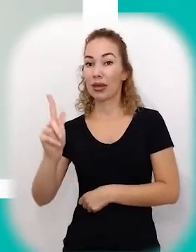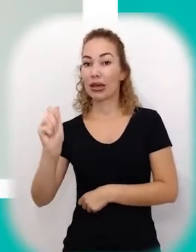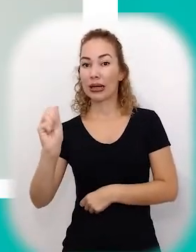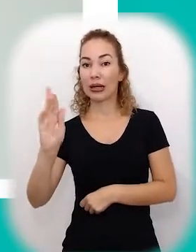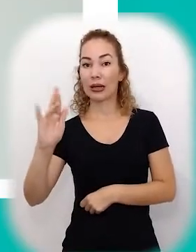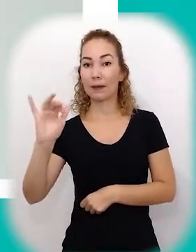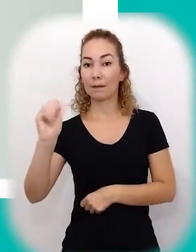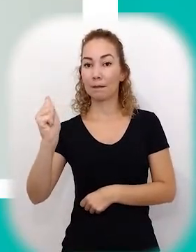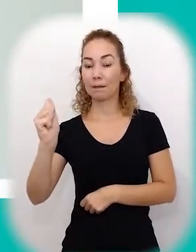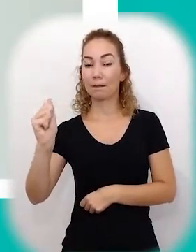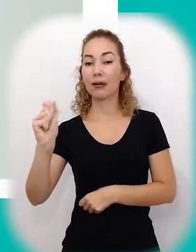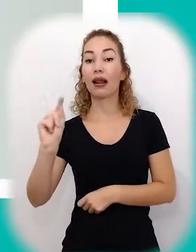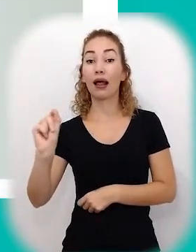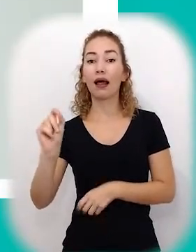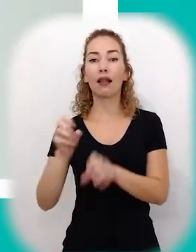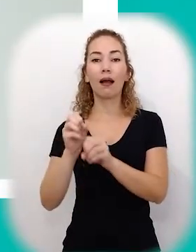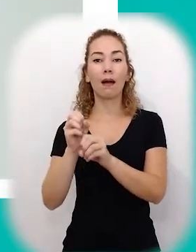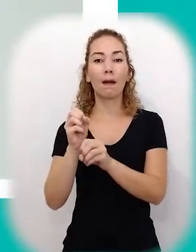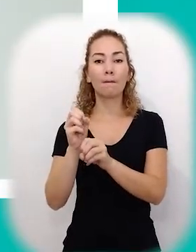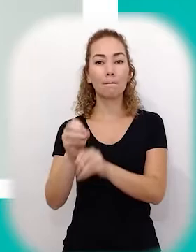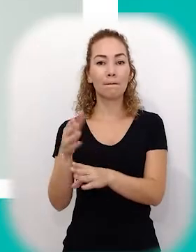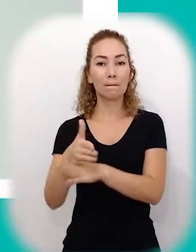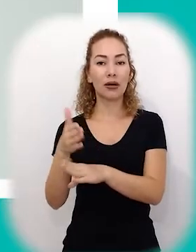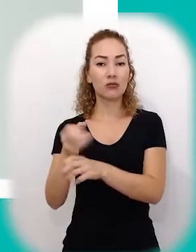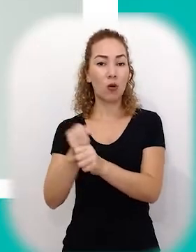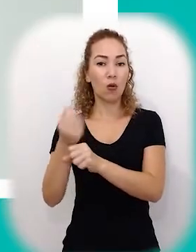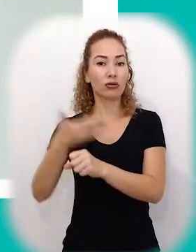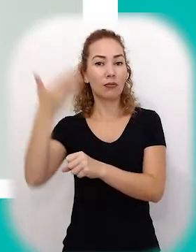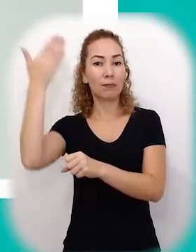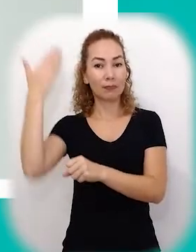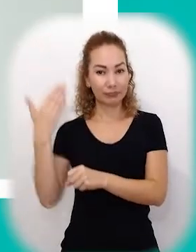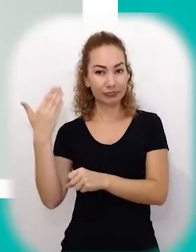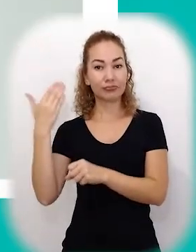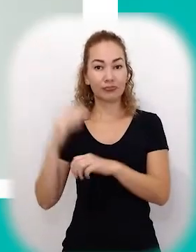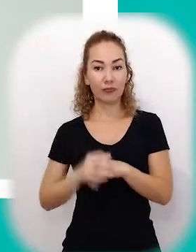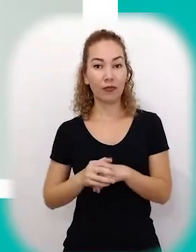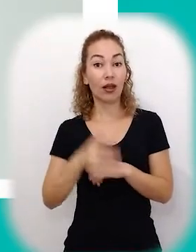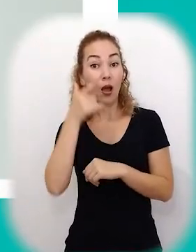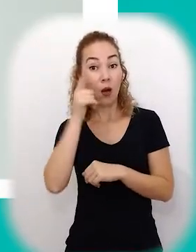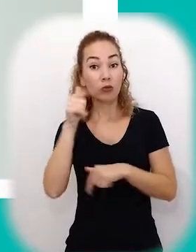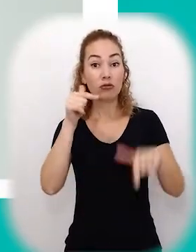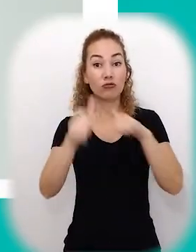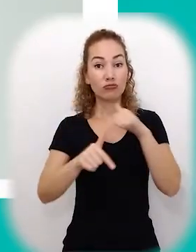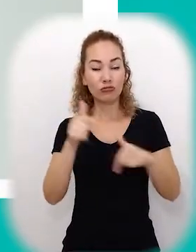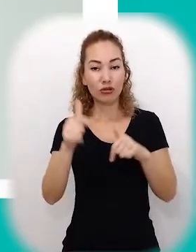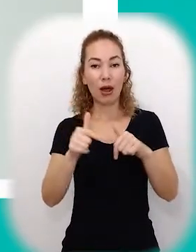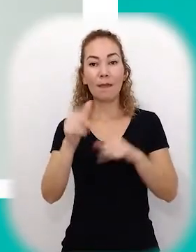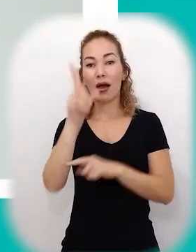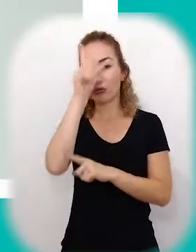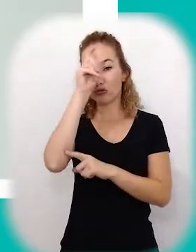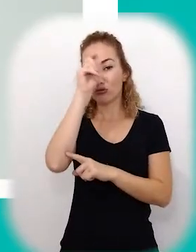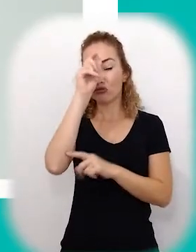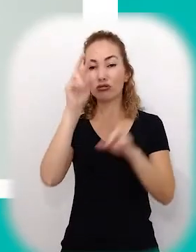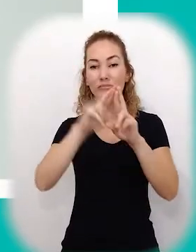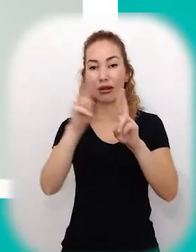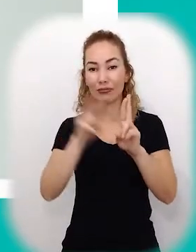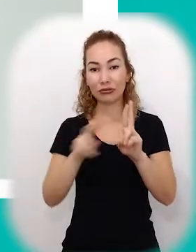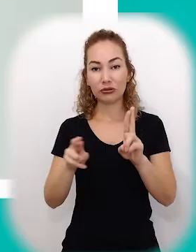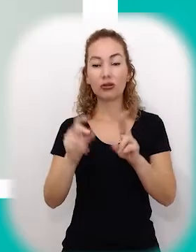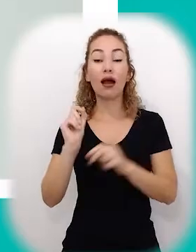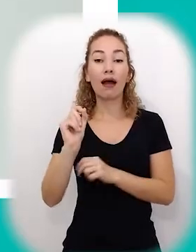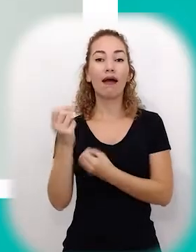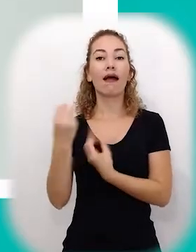ano passado e ela conseguiu uma vaga de emprego no Hospital Regina. E daí ela me contou, tipo,